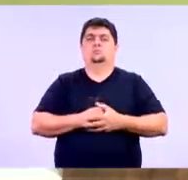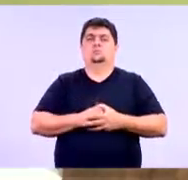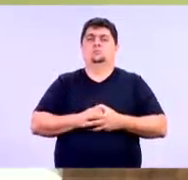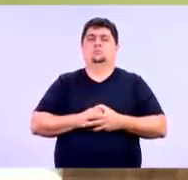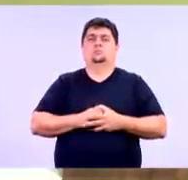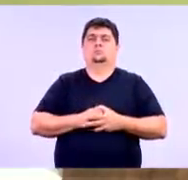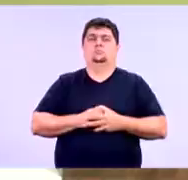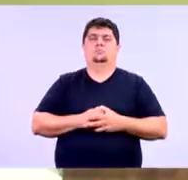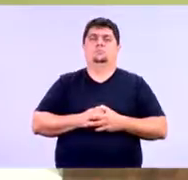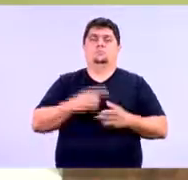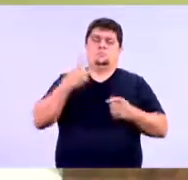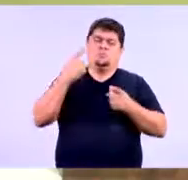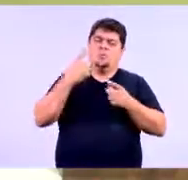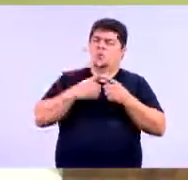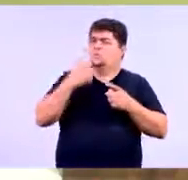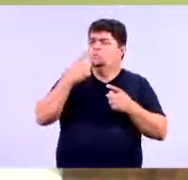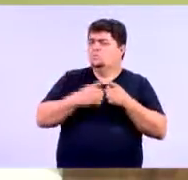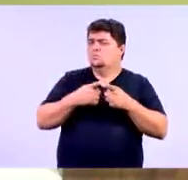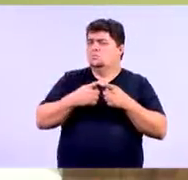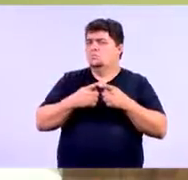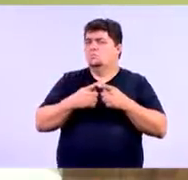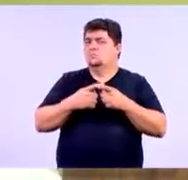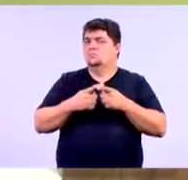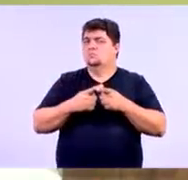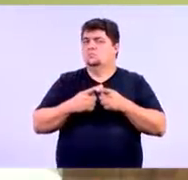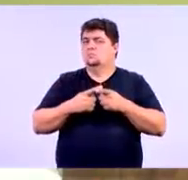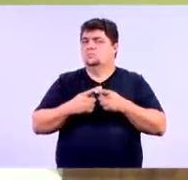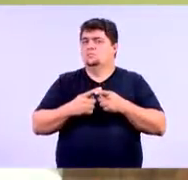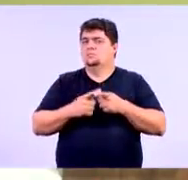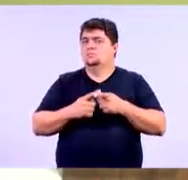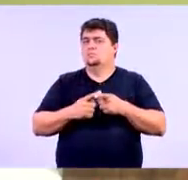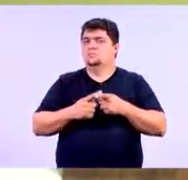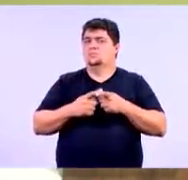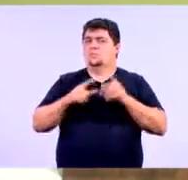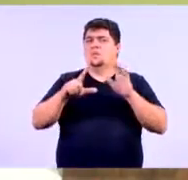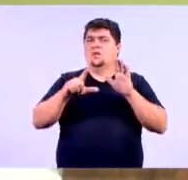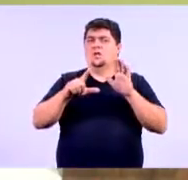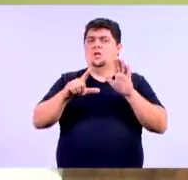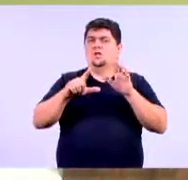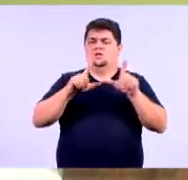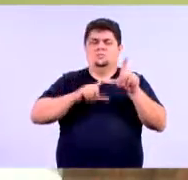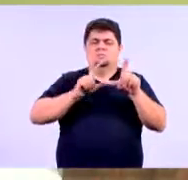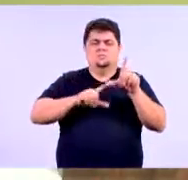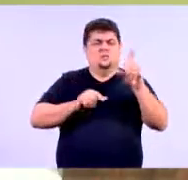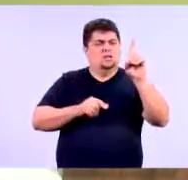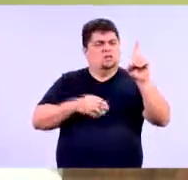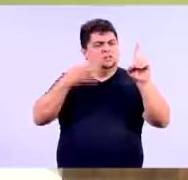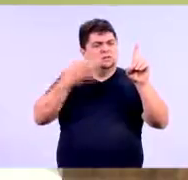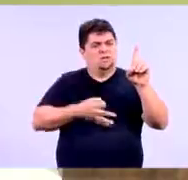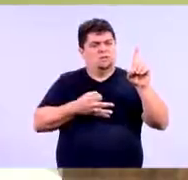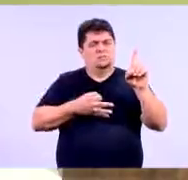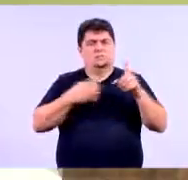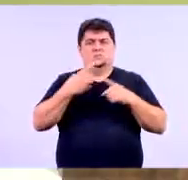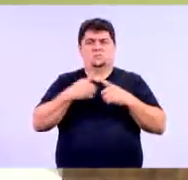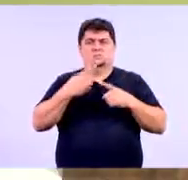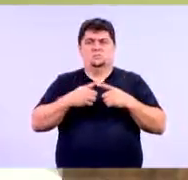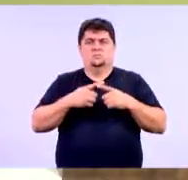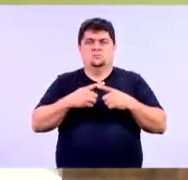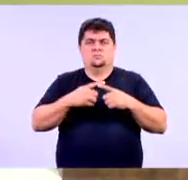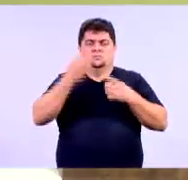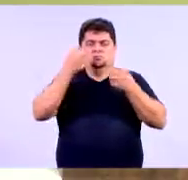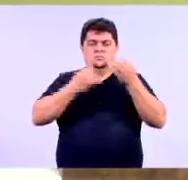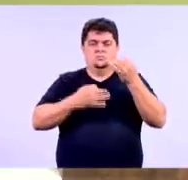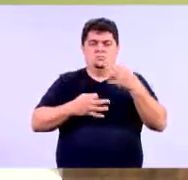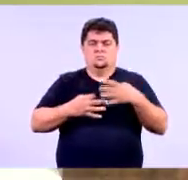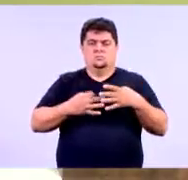resolvemos, por que motivo a letra D é a resposta certa? Pois são